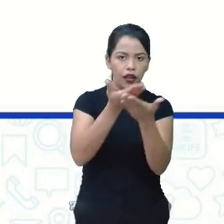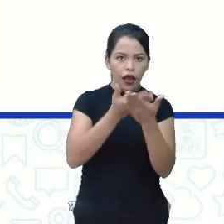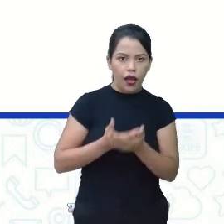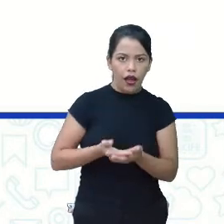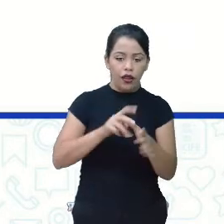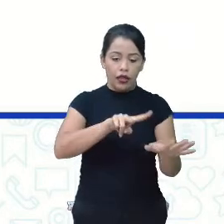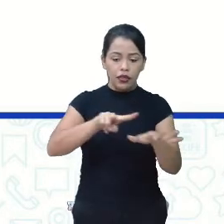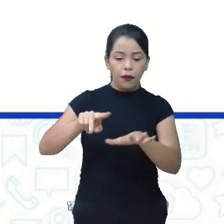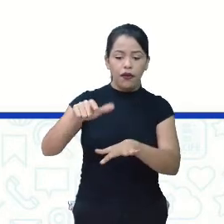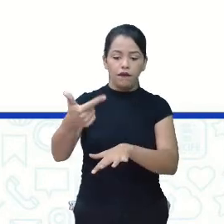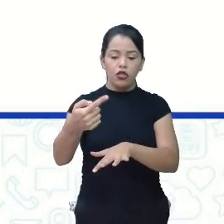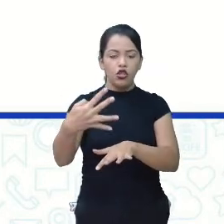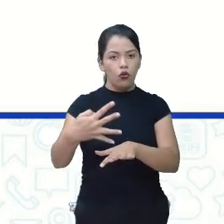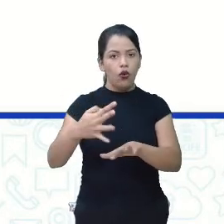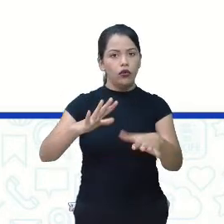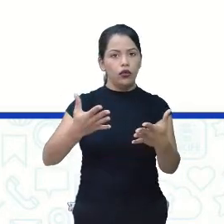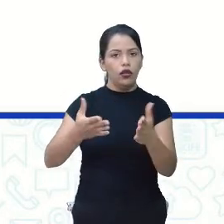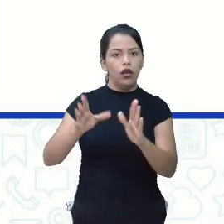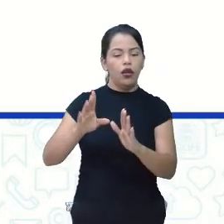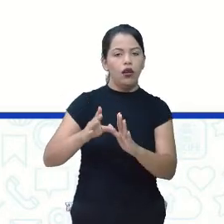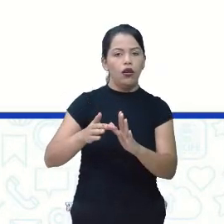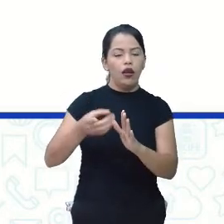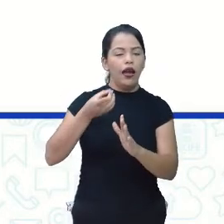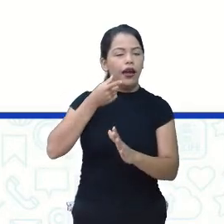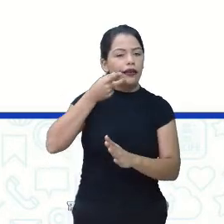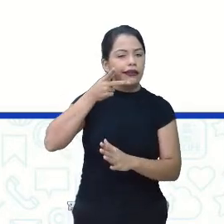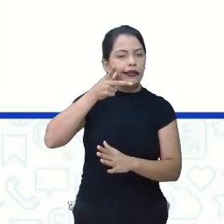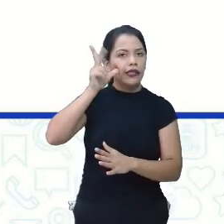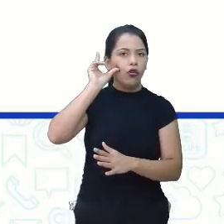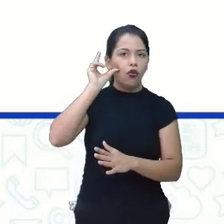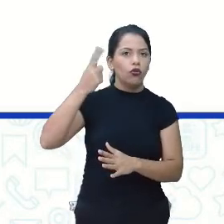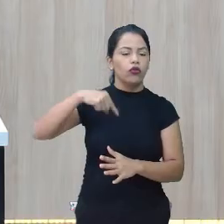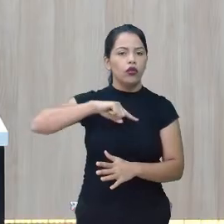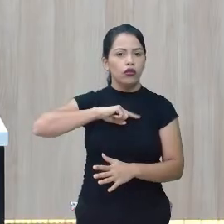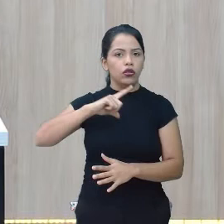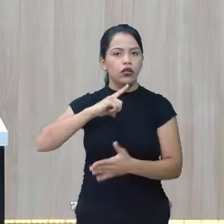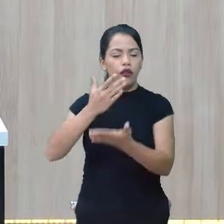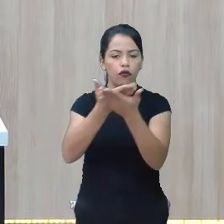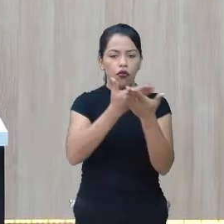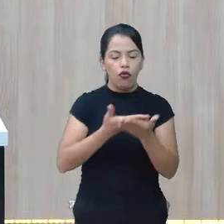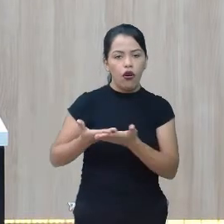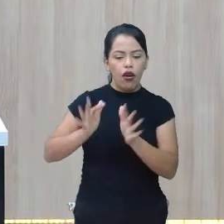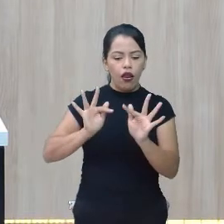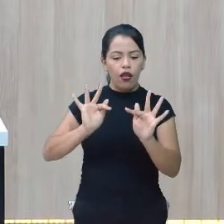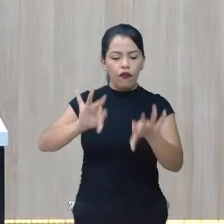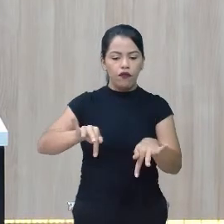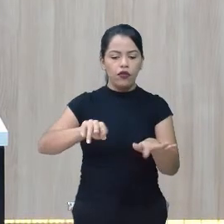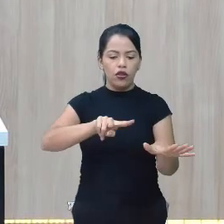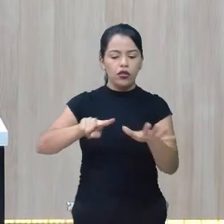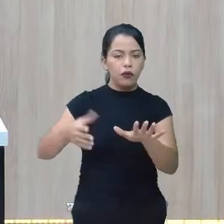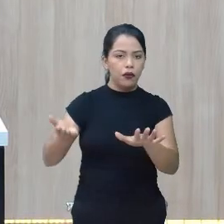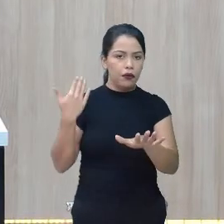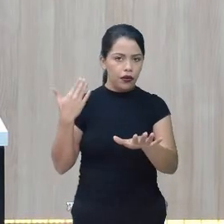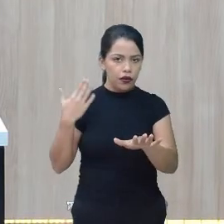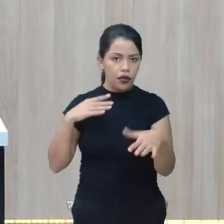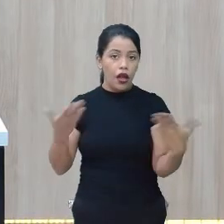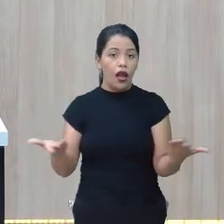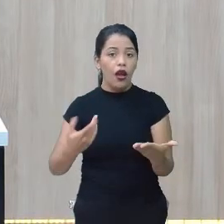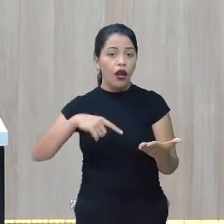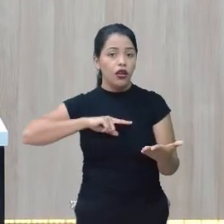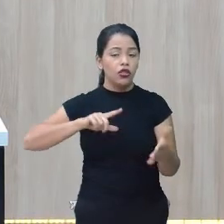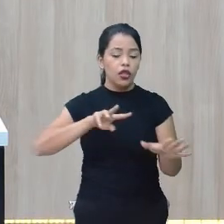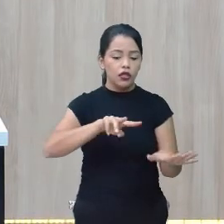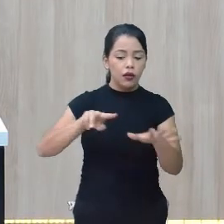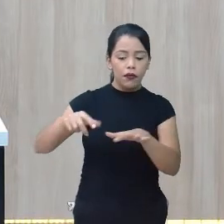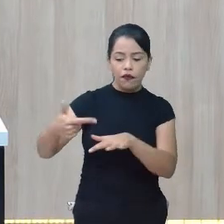Esse conteúdo, né, antes de ontem, a gente teve uma aula que foi o finalzinho da semana passada. Agora a gente está na